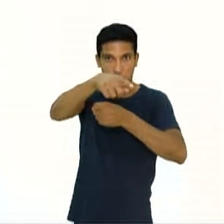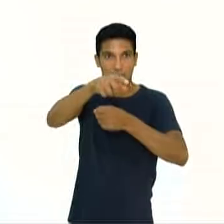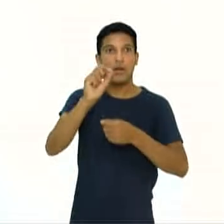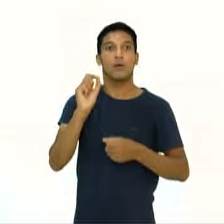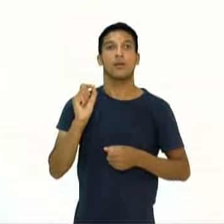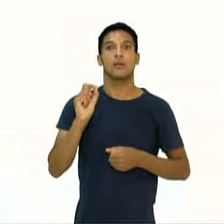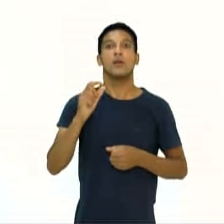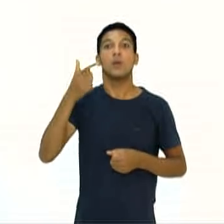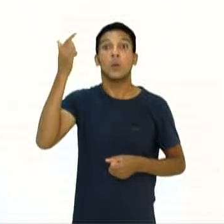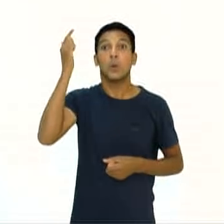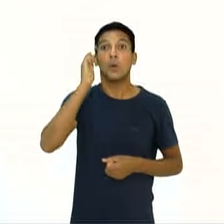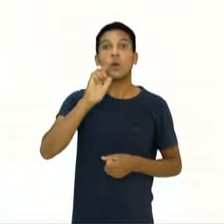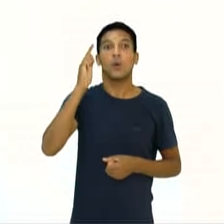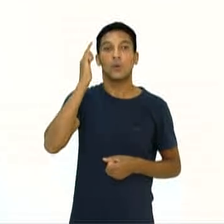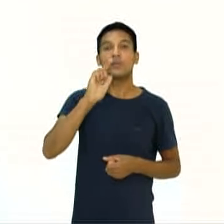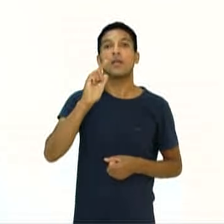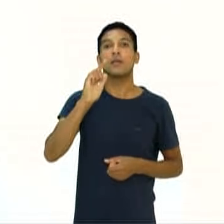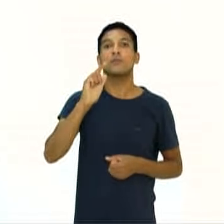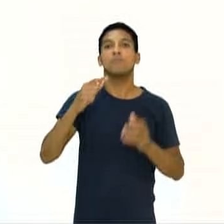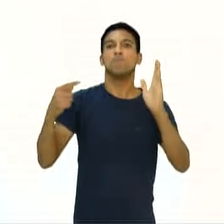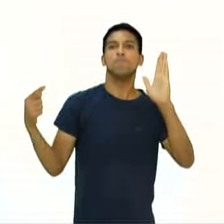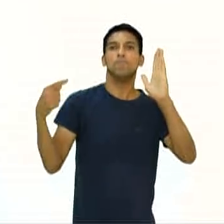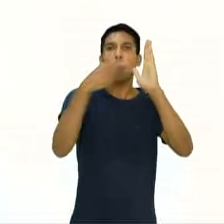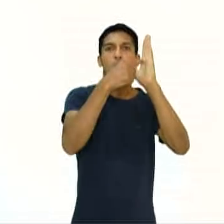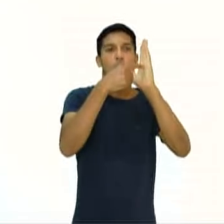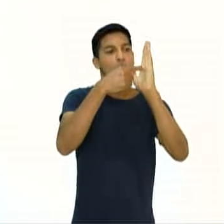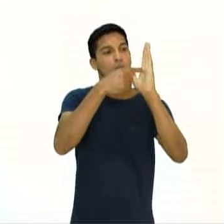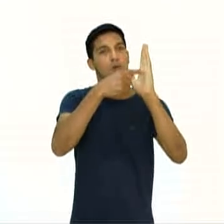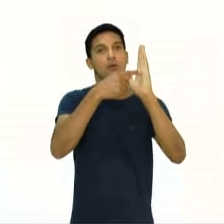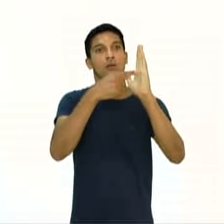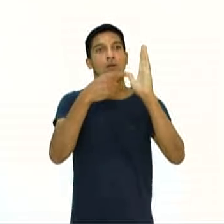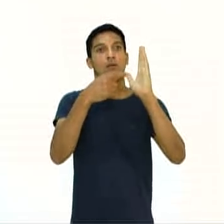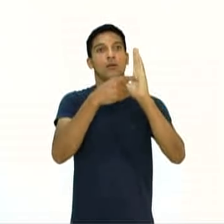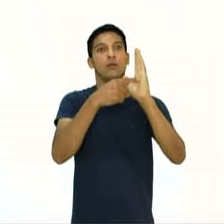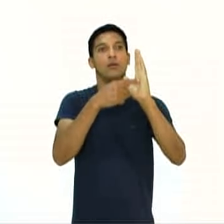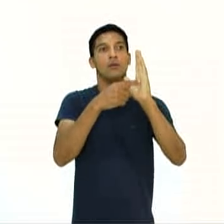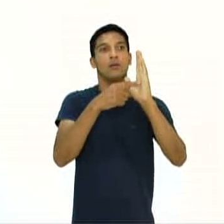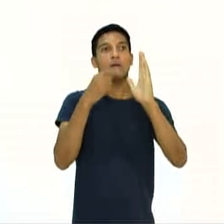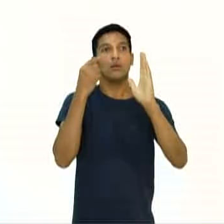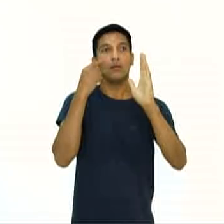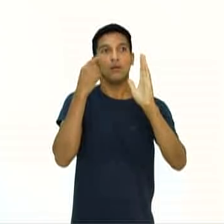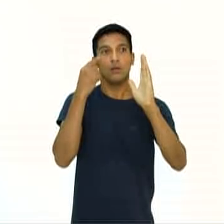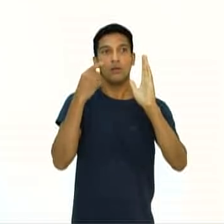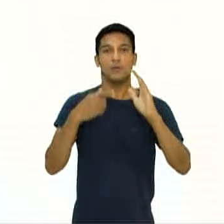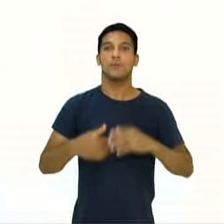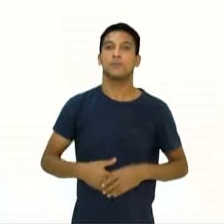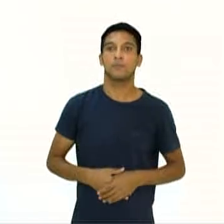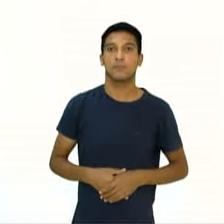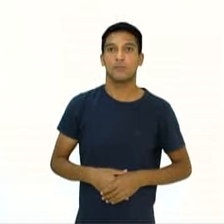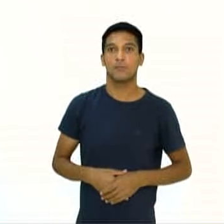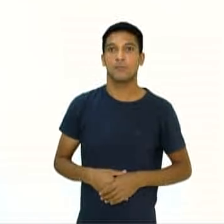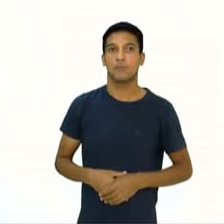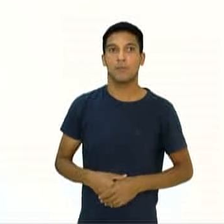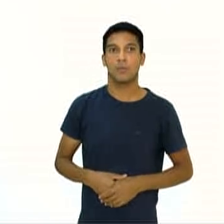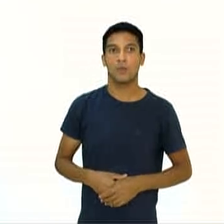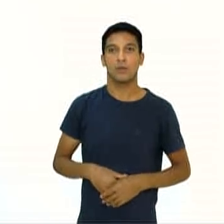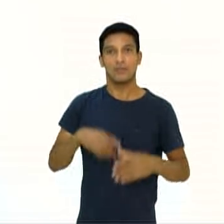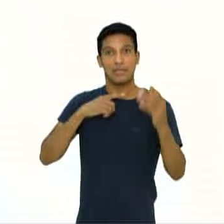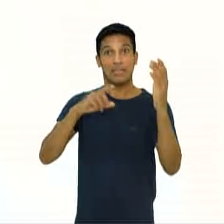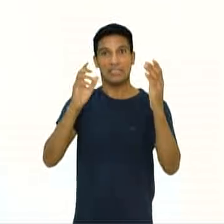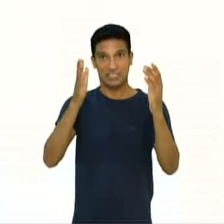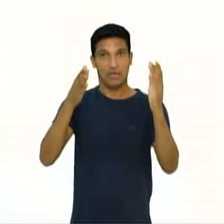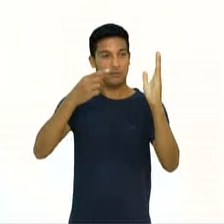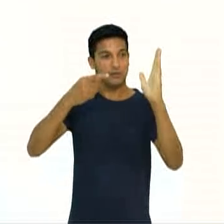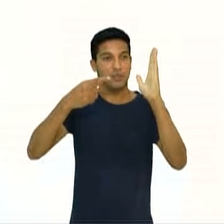atleta consegue acertar a parte de trás de uma flecha que já está fincada no alvo